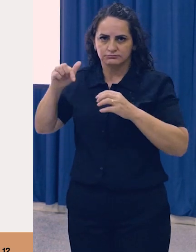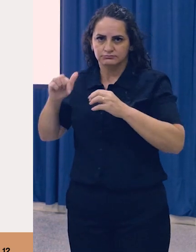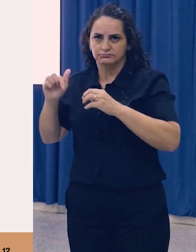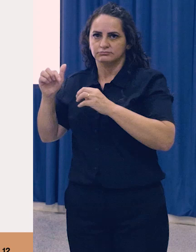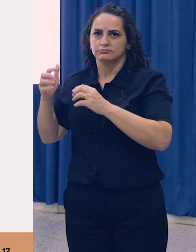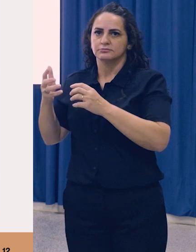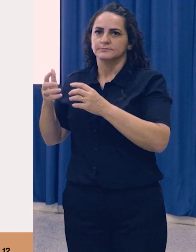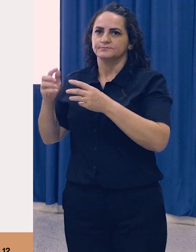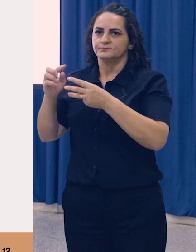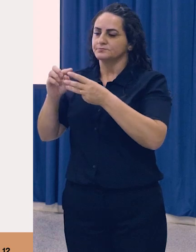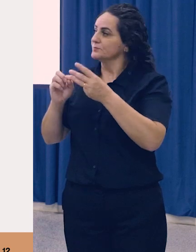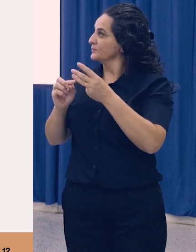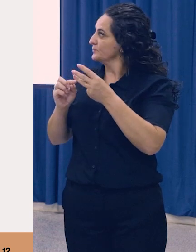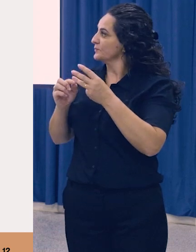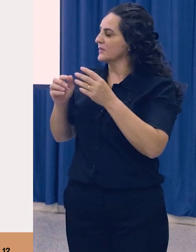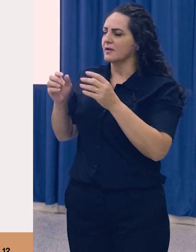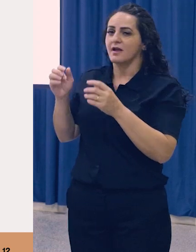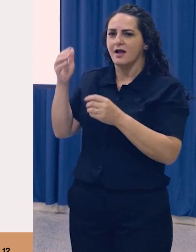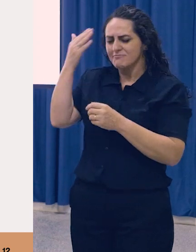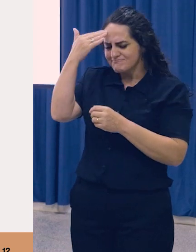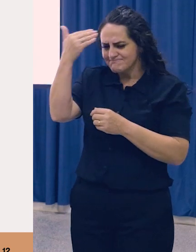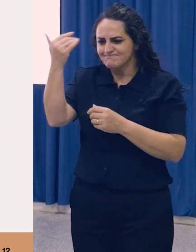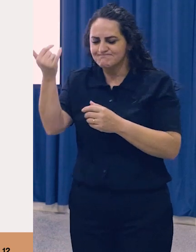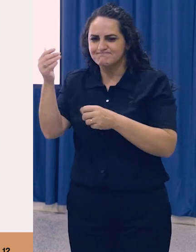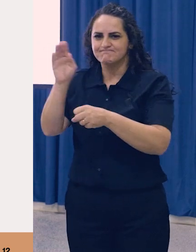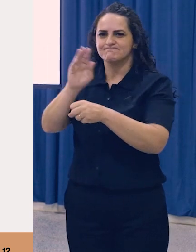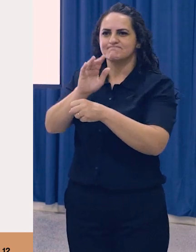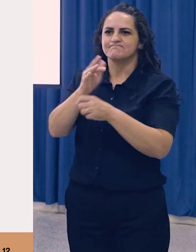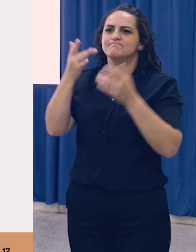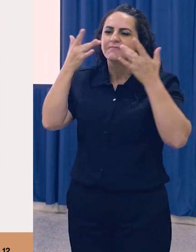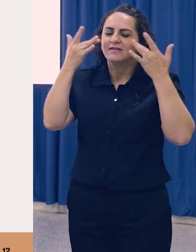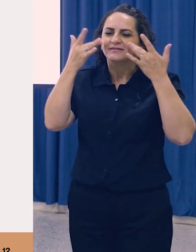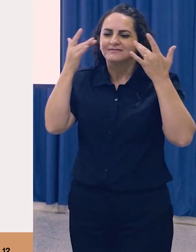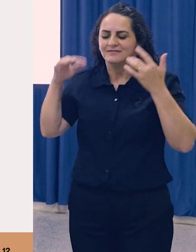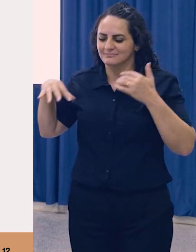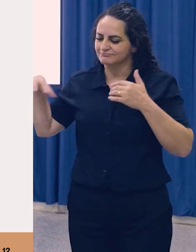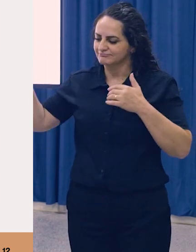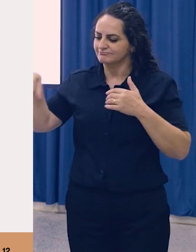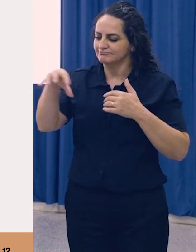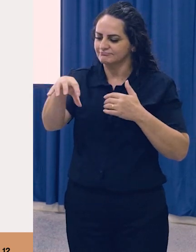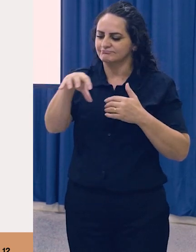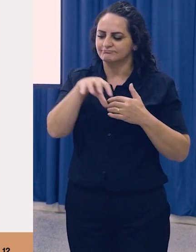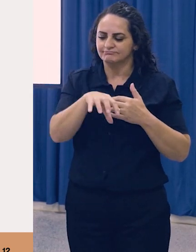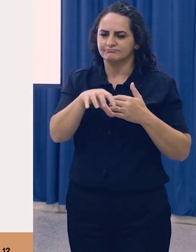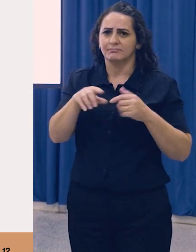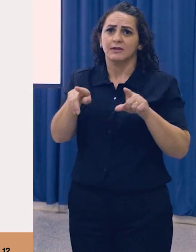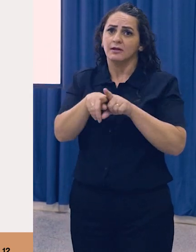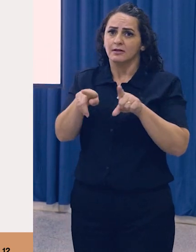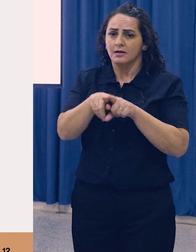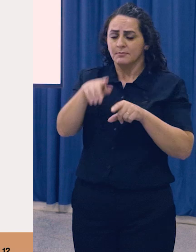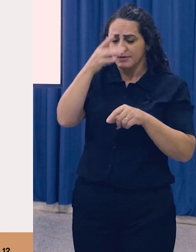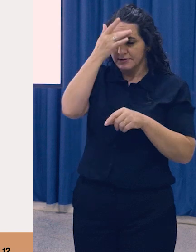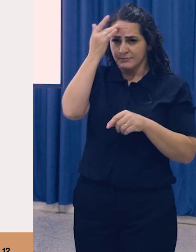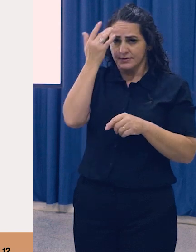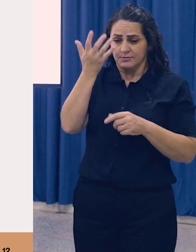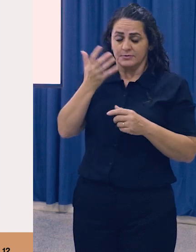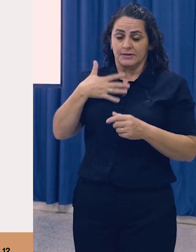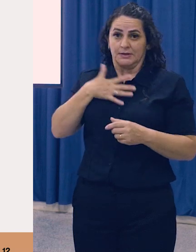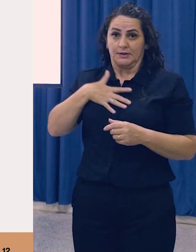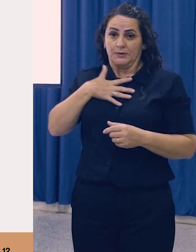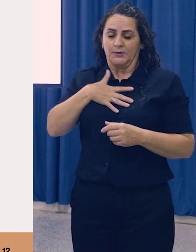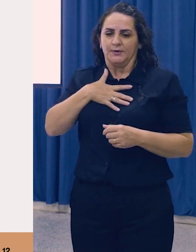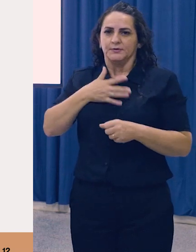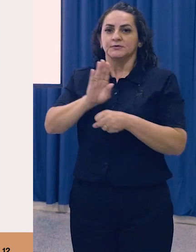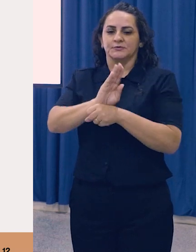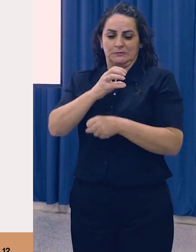sobrenaturais, fãs de teatro e artes performáticas e fãs de terror e suspense. Então a gente